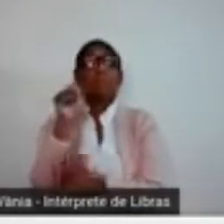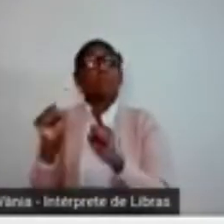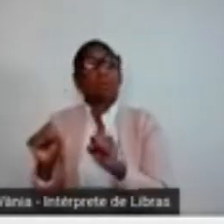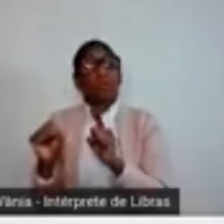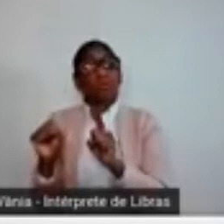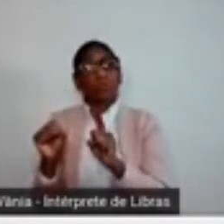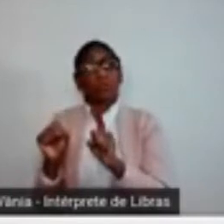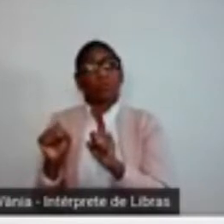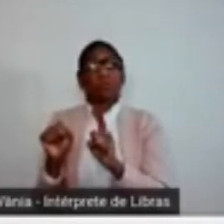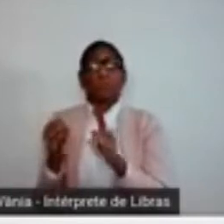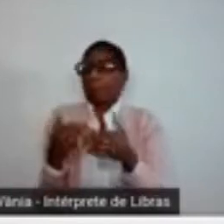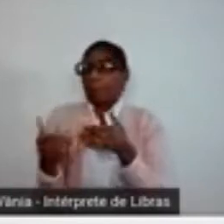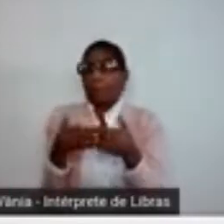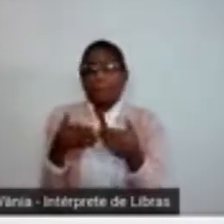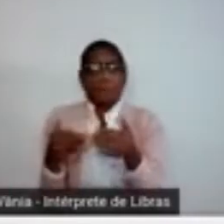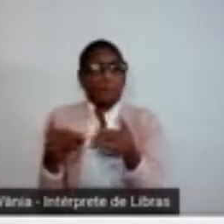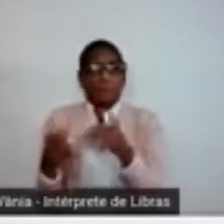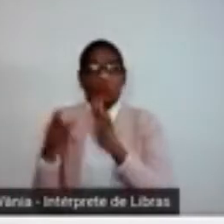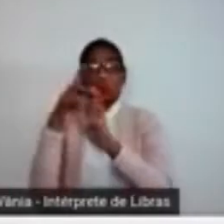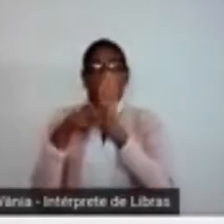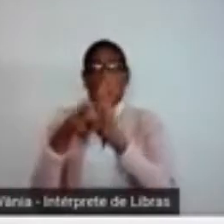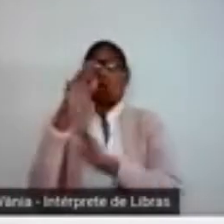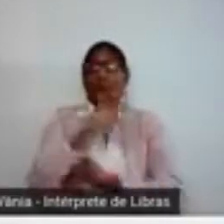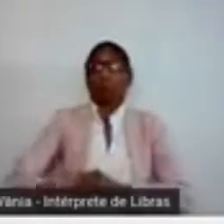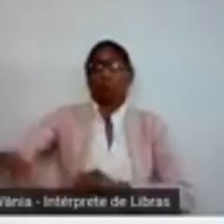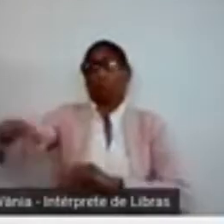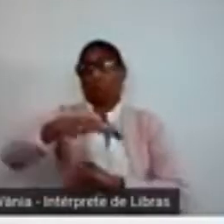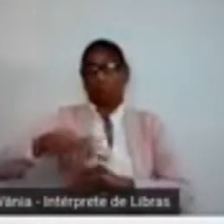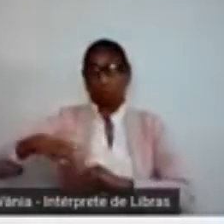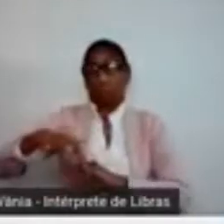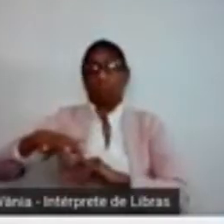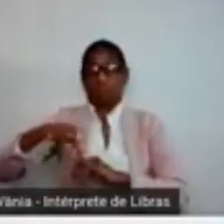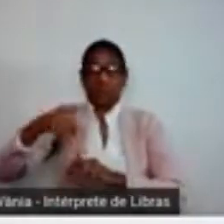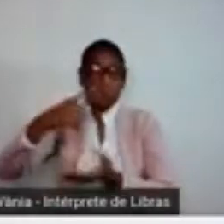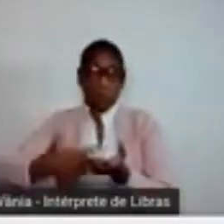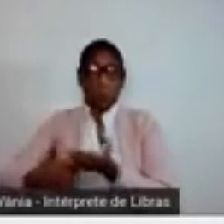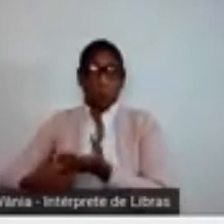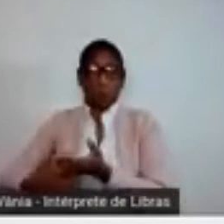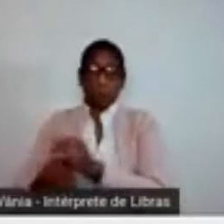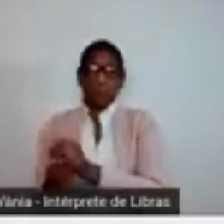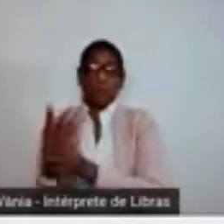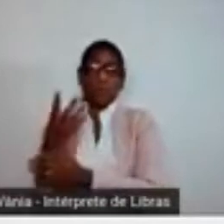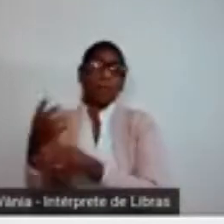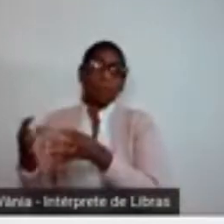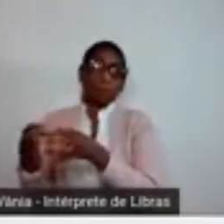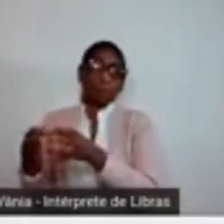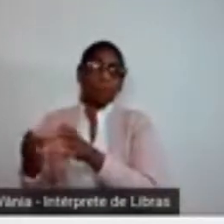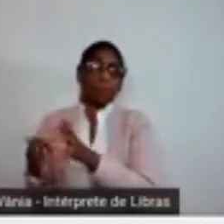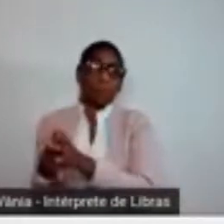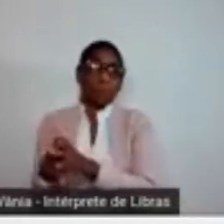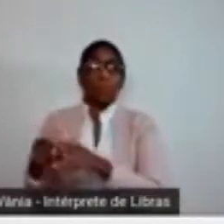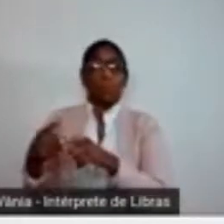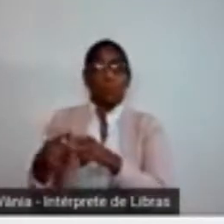independentemente do protocolo regional ser estabelecido, porque eles têm ou 0 óbitos ou 0